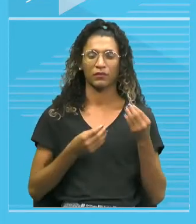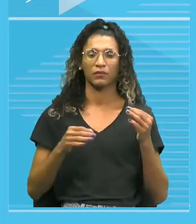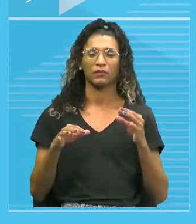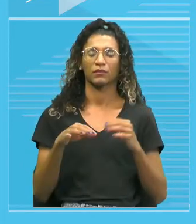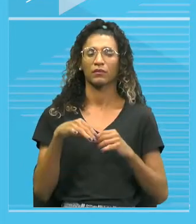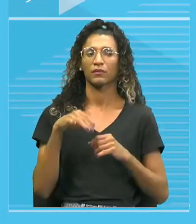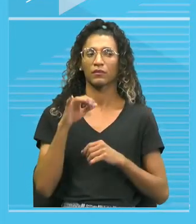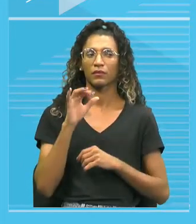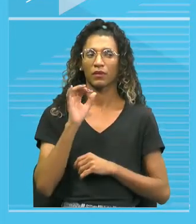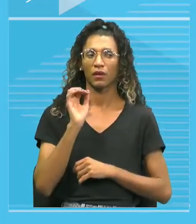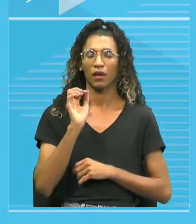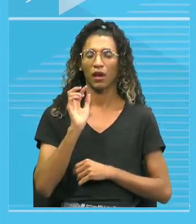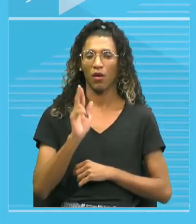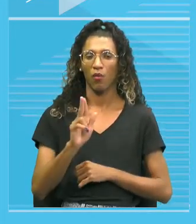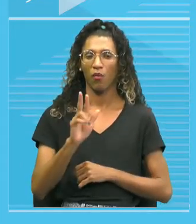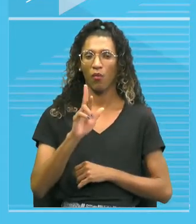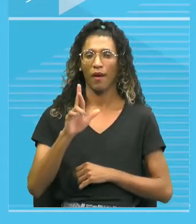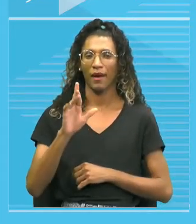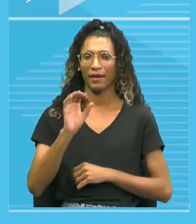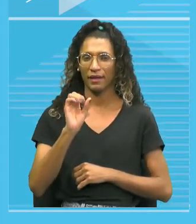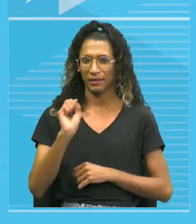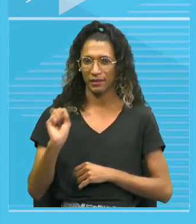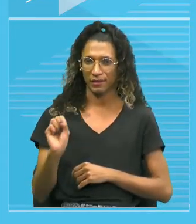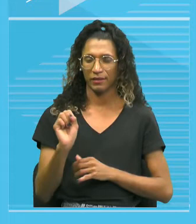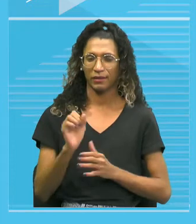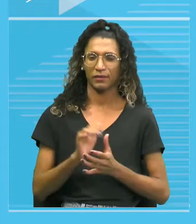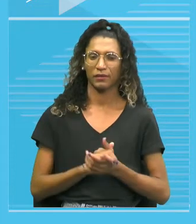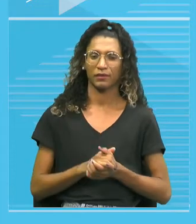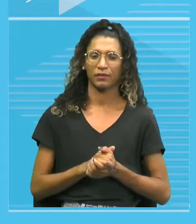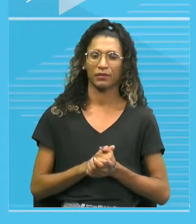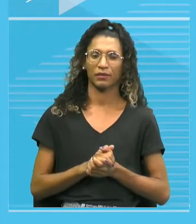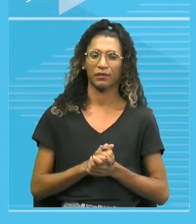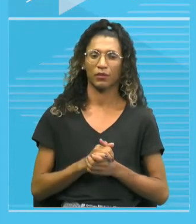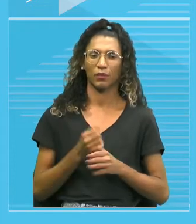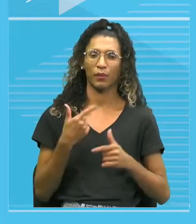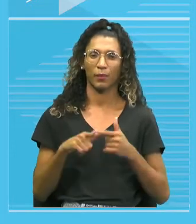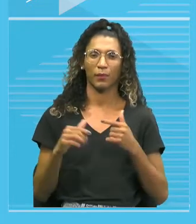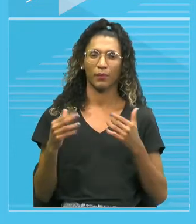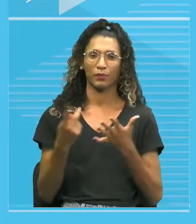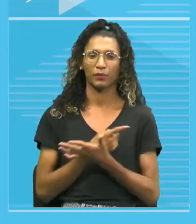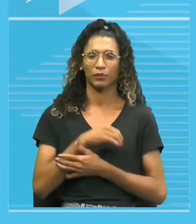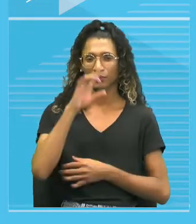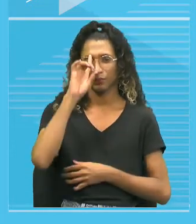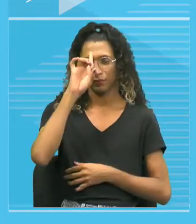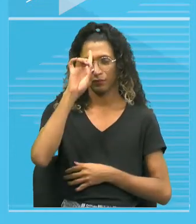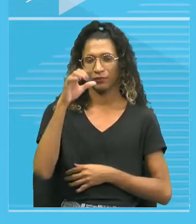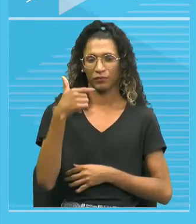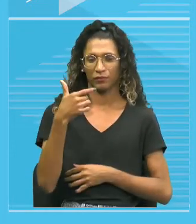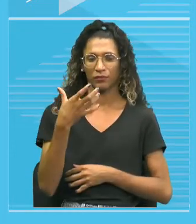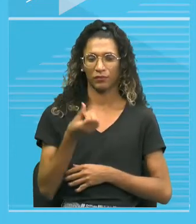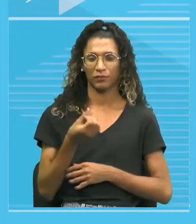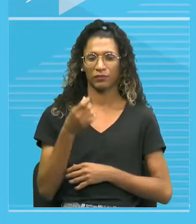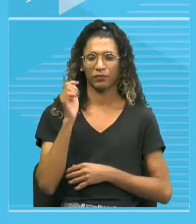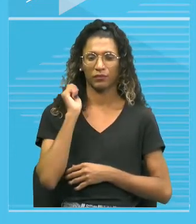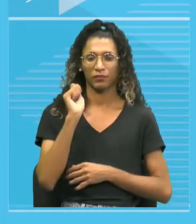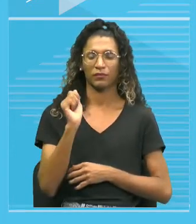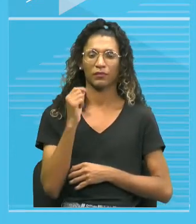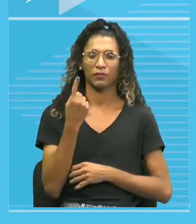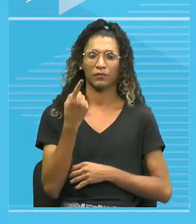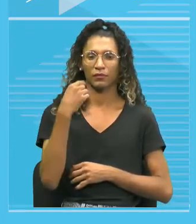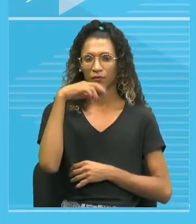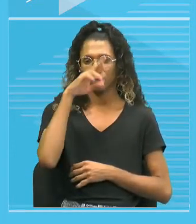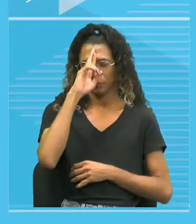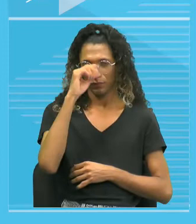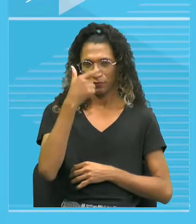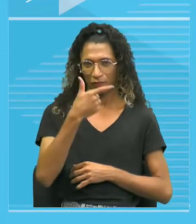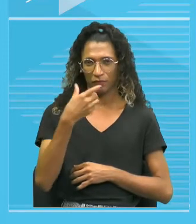Soviética, a antiga União Soviética, o acidente se deu no dia 26 de abril de 1986, a 1h, 23 minutos e